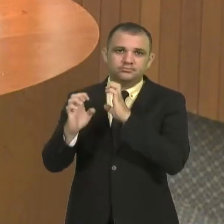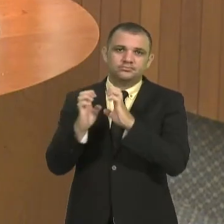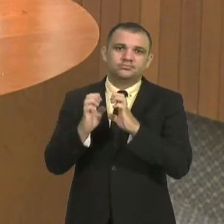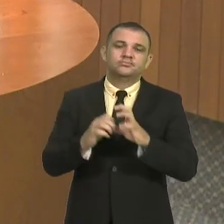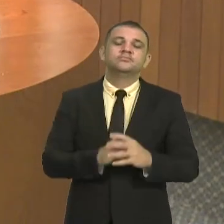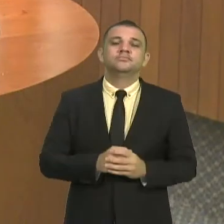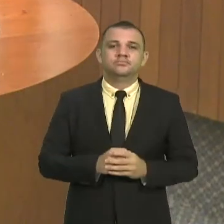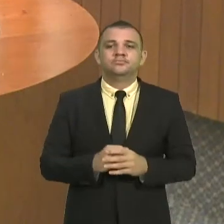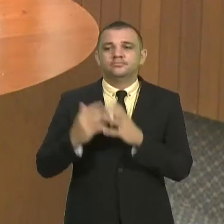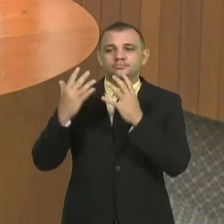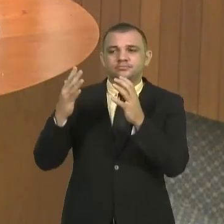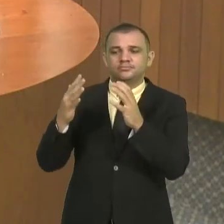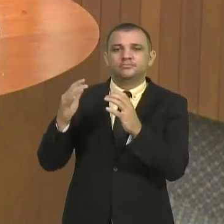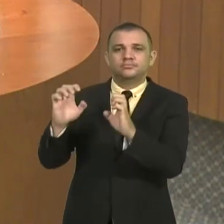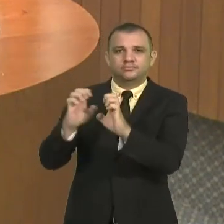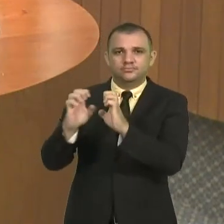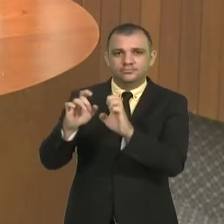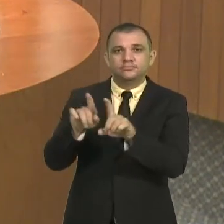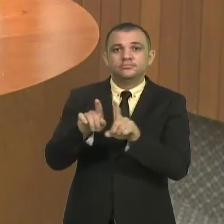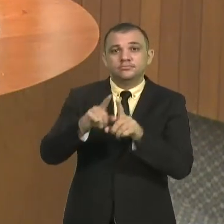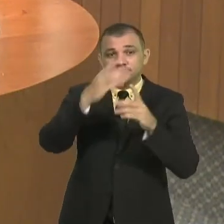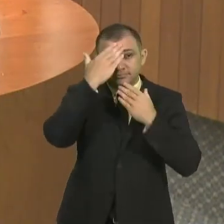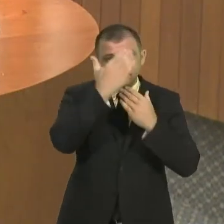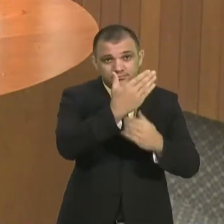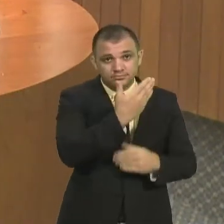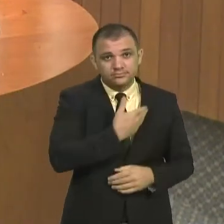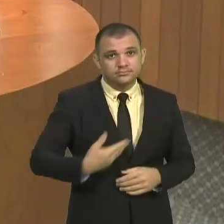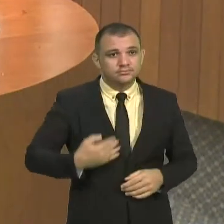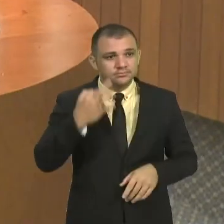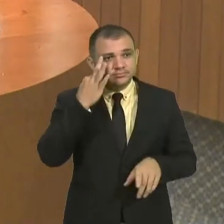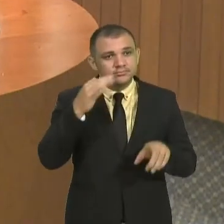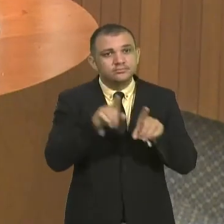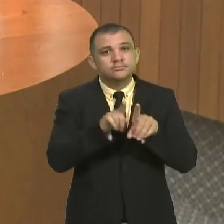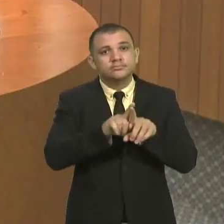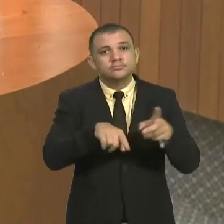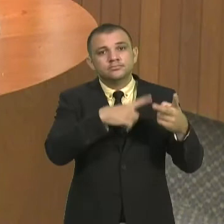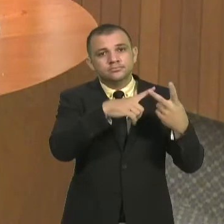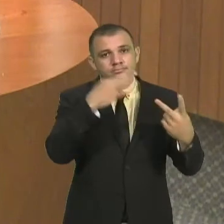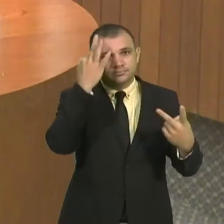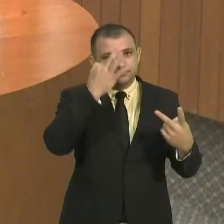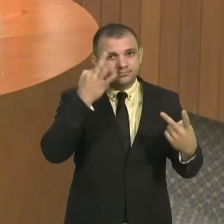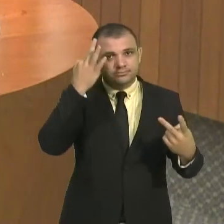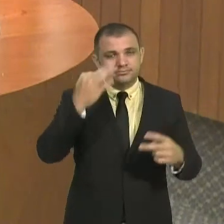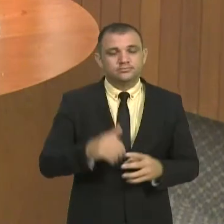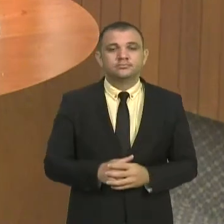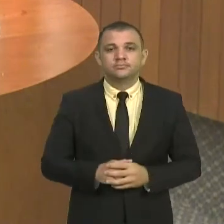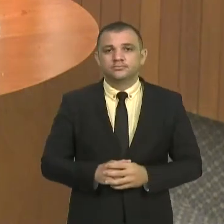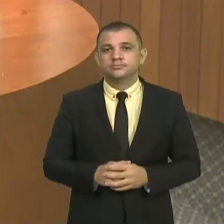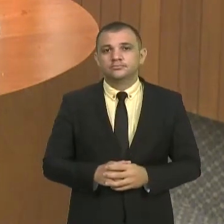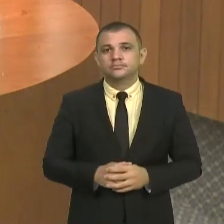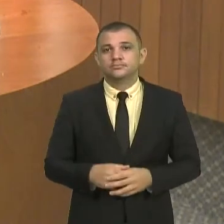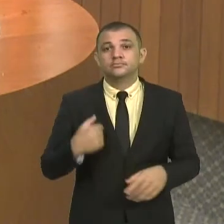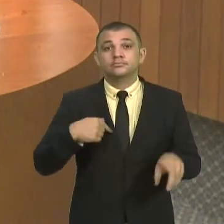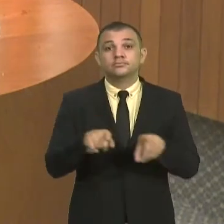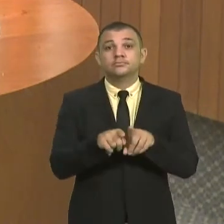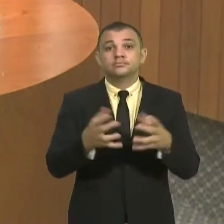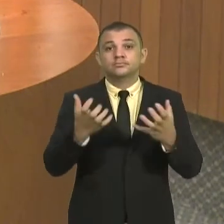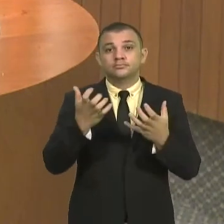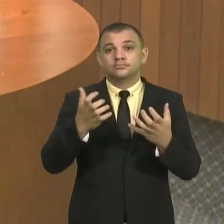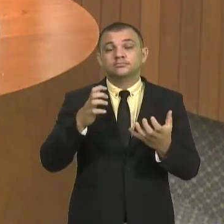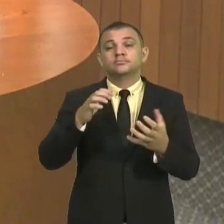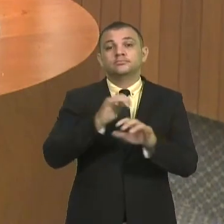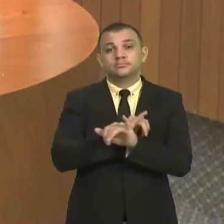Parabéns estreito. Muito obrigado, vereador Flávio Dino. E muito obrigado, Felipe Camarão. Eu quero também registrar a presença em nosso